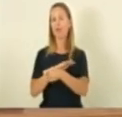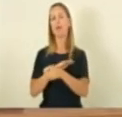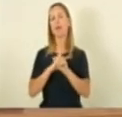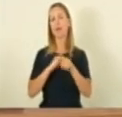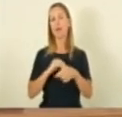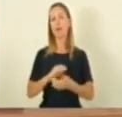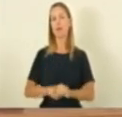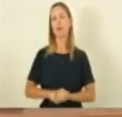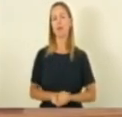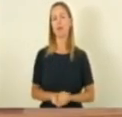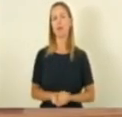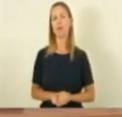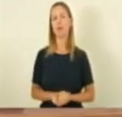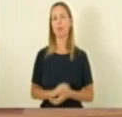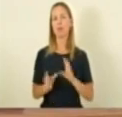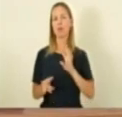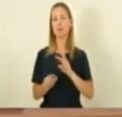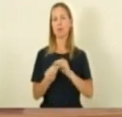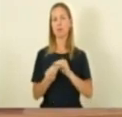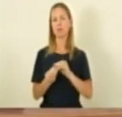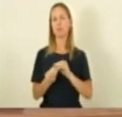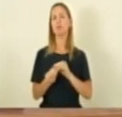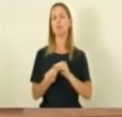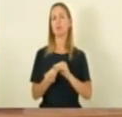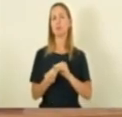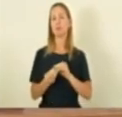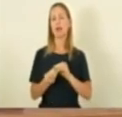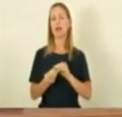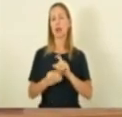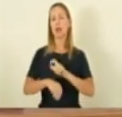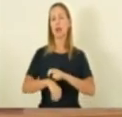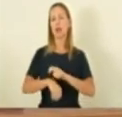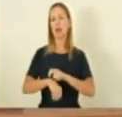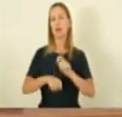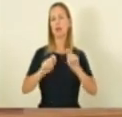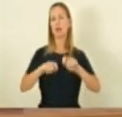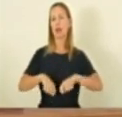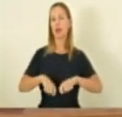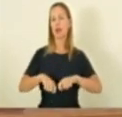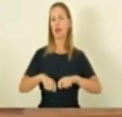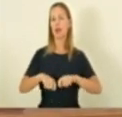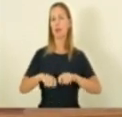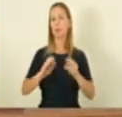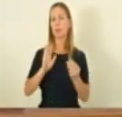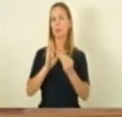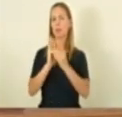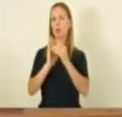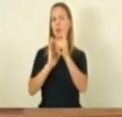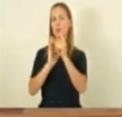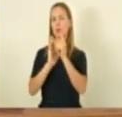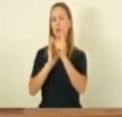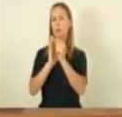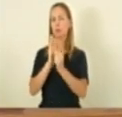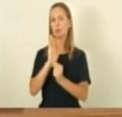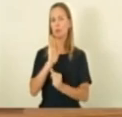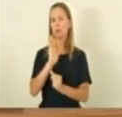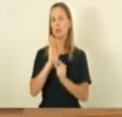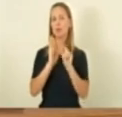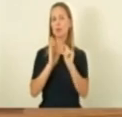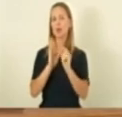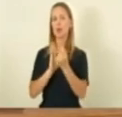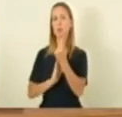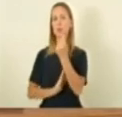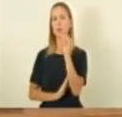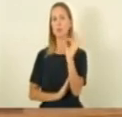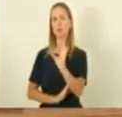Para encerrar, senhor presidente, dizer que ainda está em tempo de se colocar no orçamento pelo menos